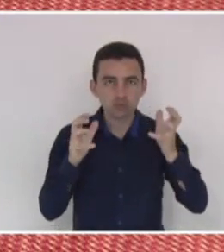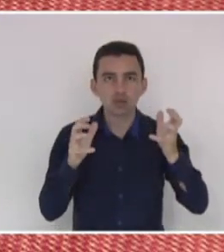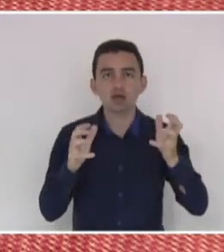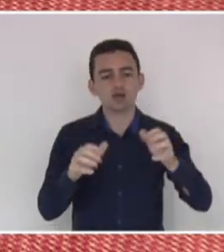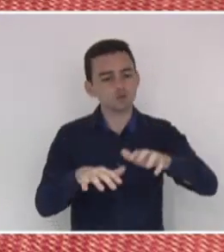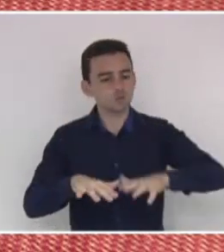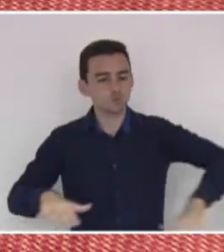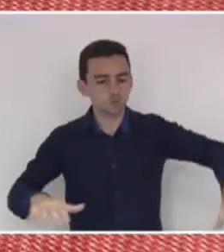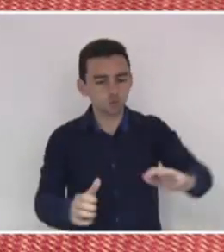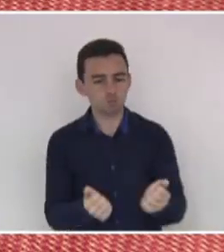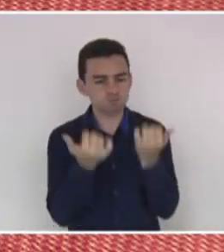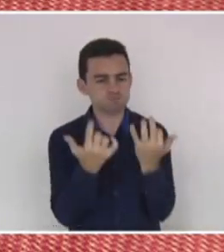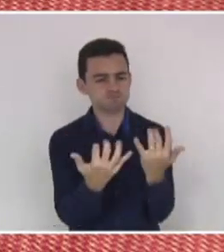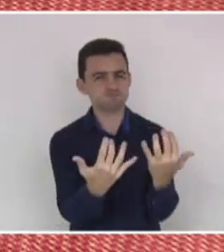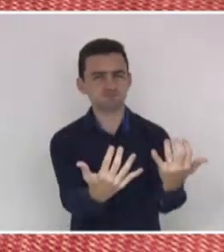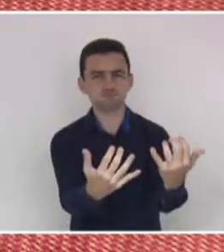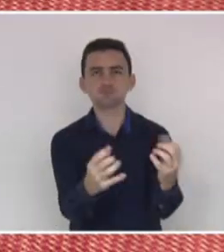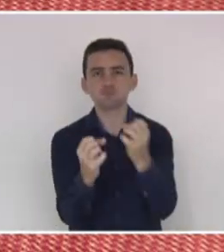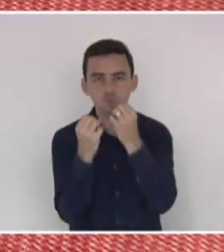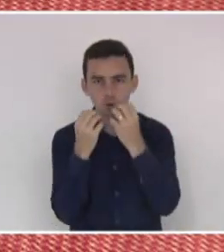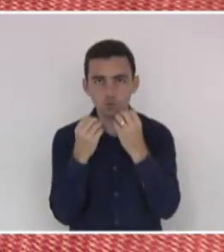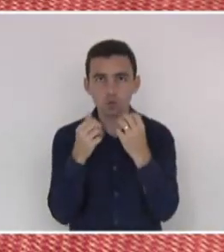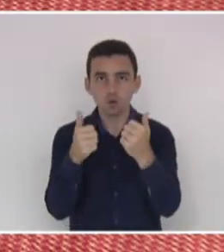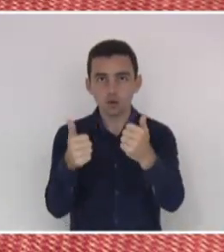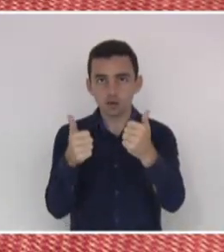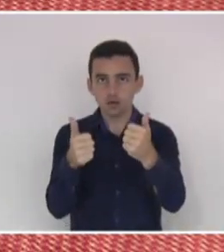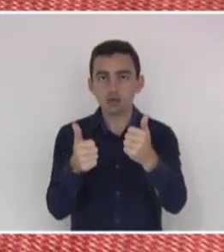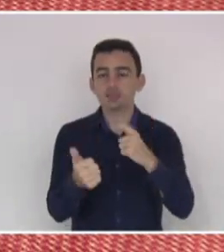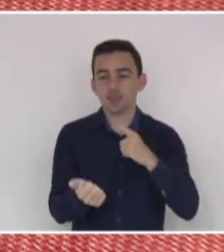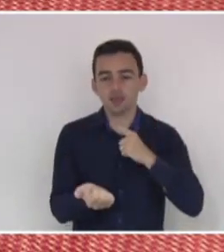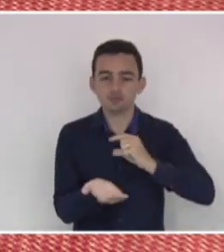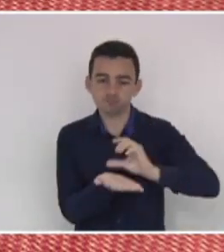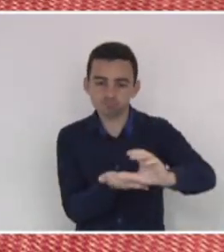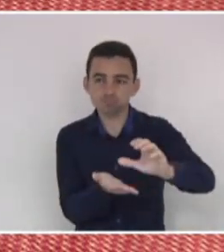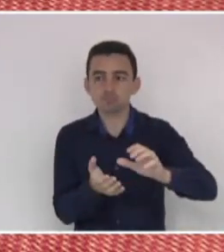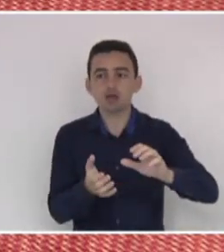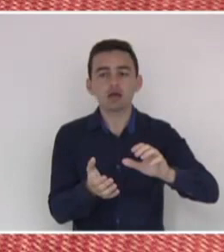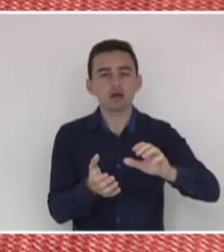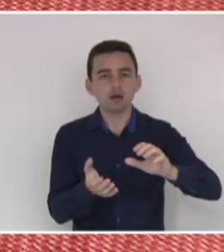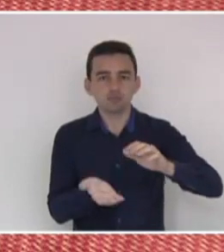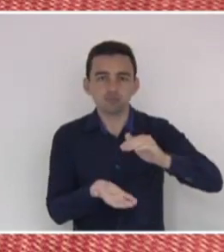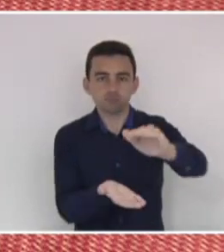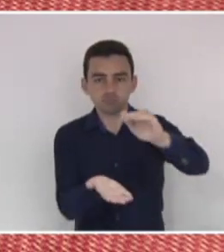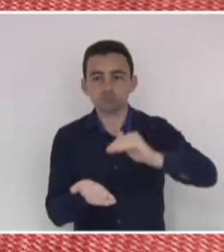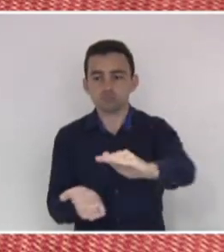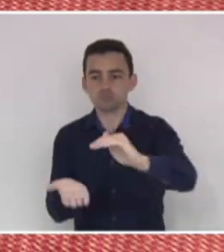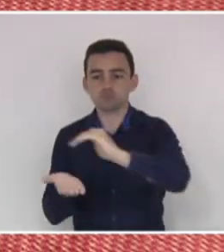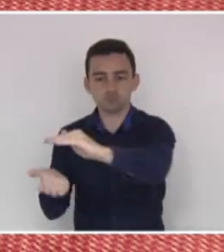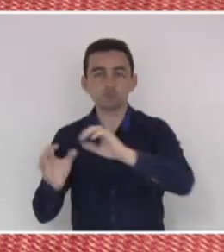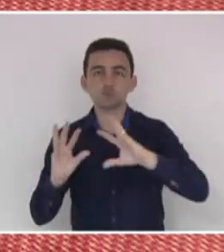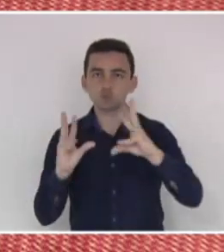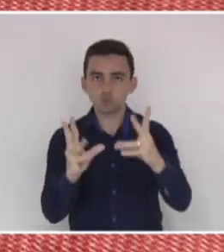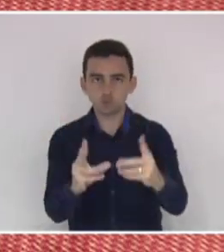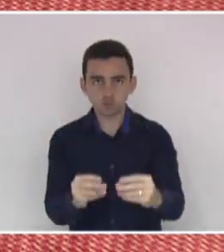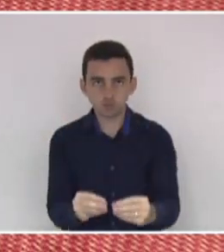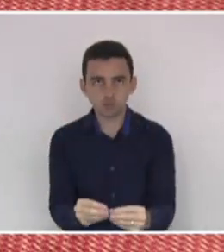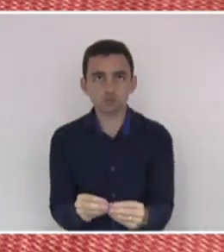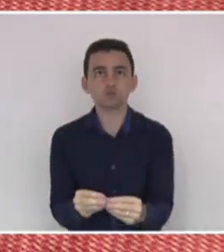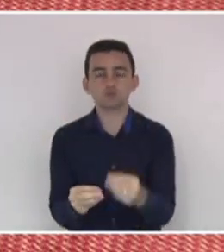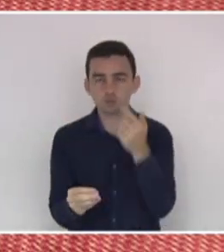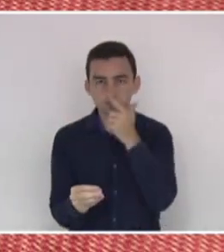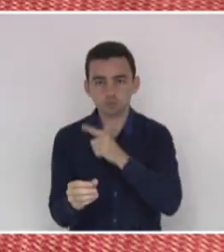está tudo certo. Vai ter, por enquanto, abastecimento de milho para as nossas agroindústrias, para os que processam a